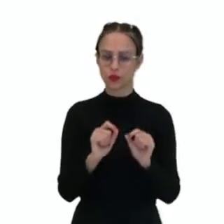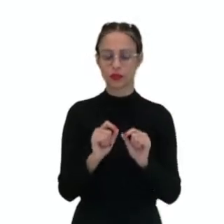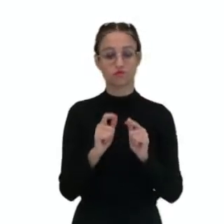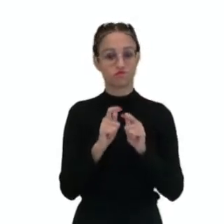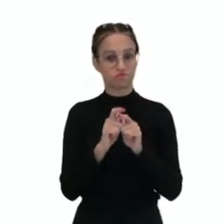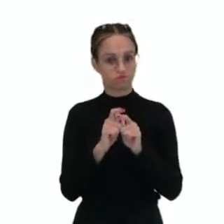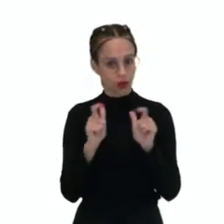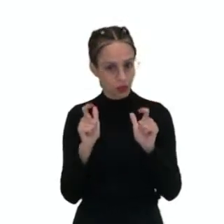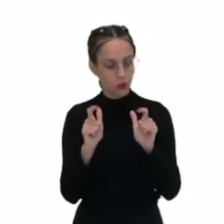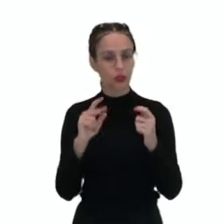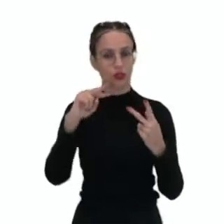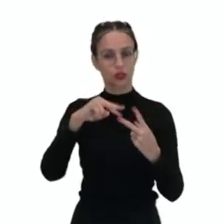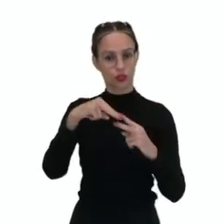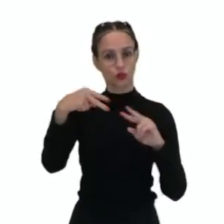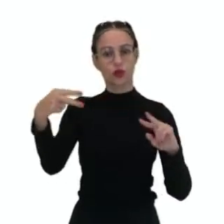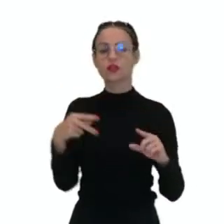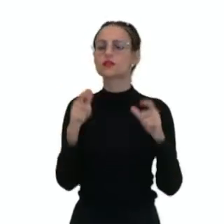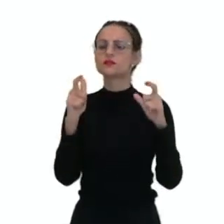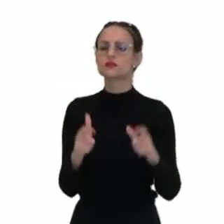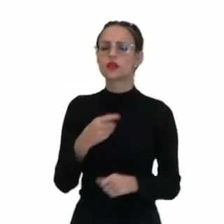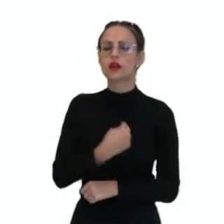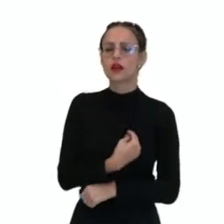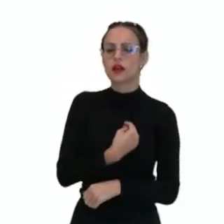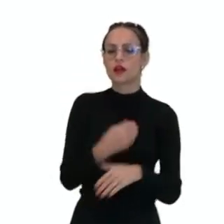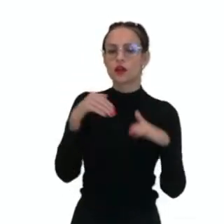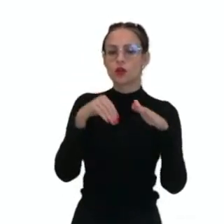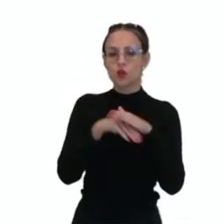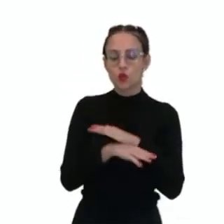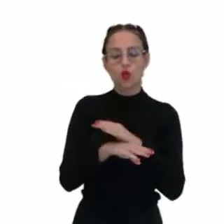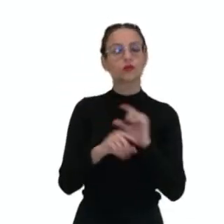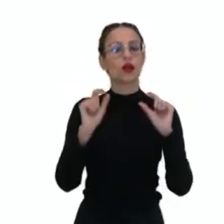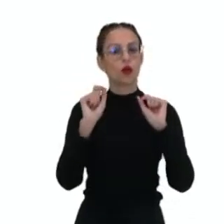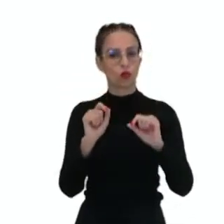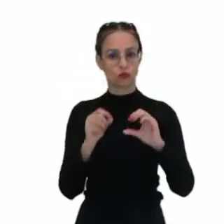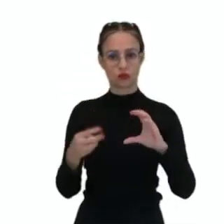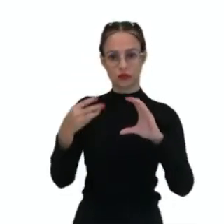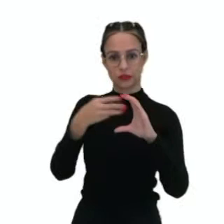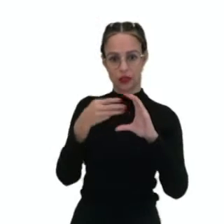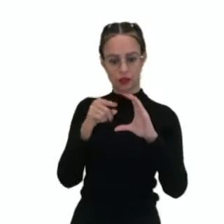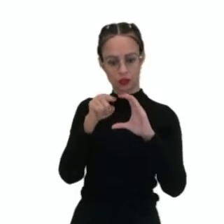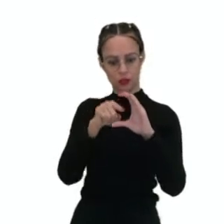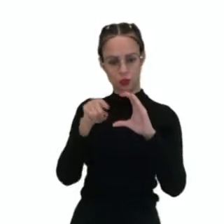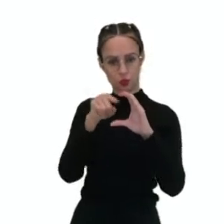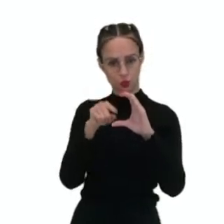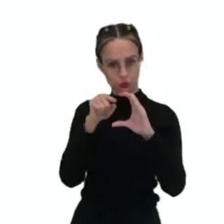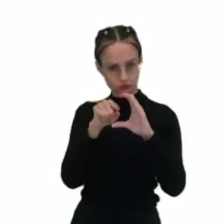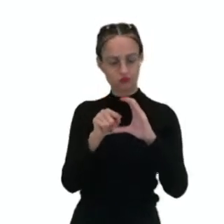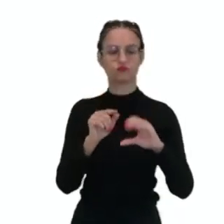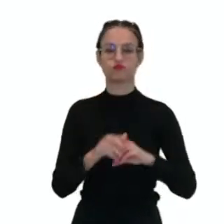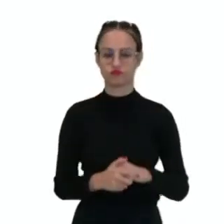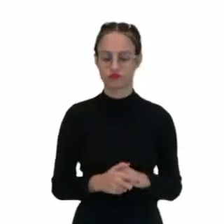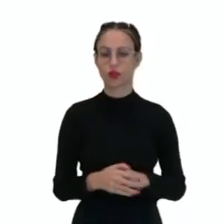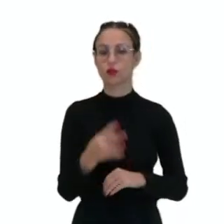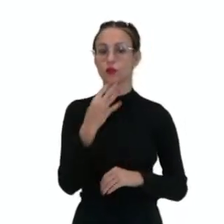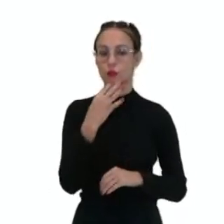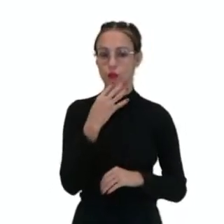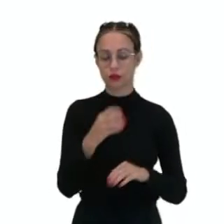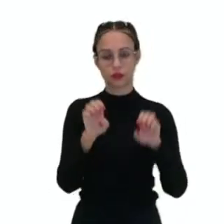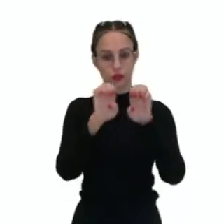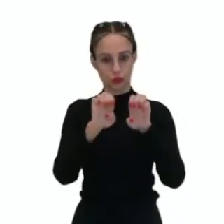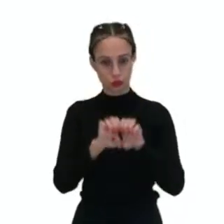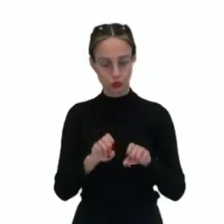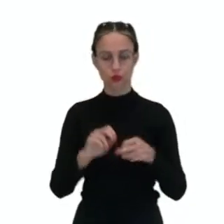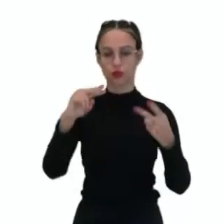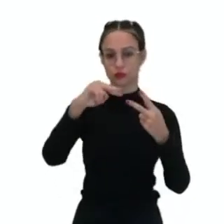material genético está armazenado no núcleo celular. Conhecer a estrutura da molécula do